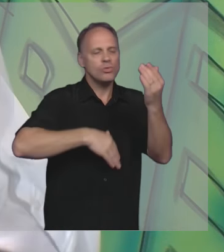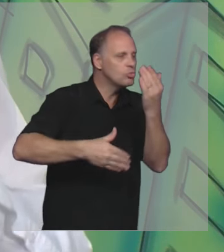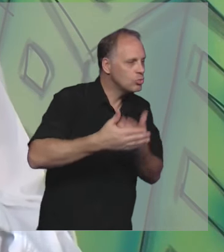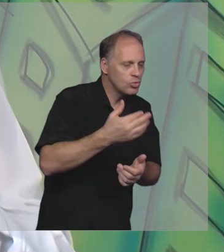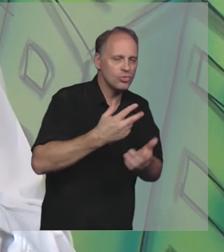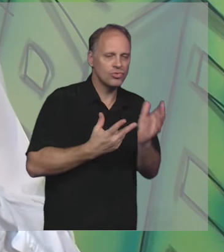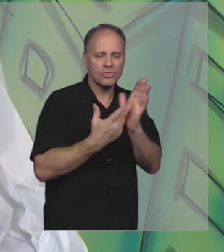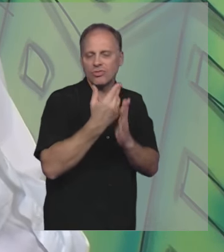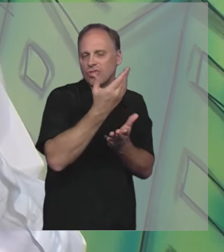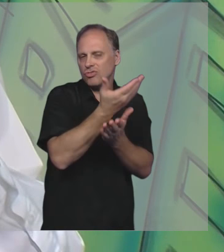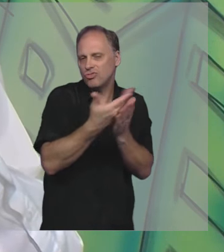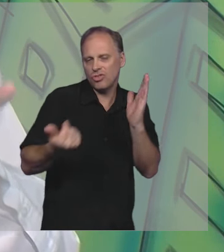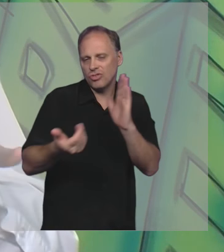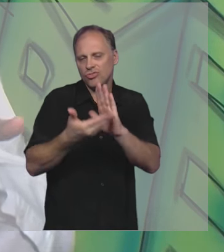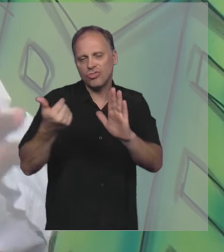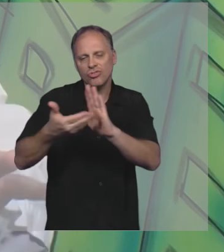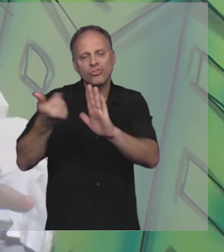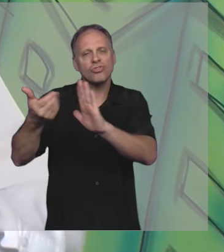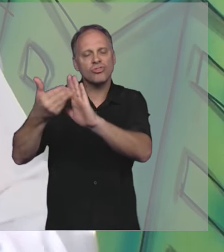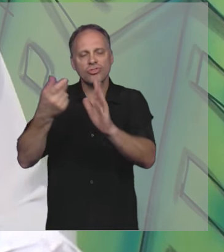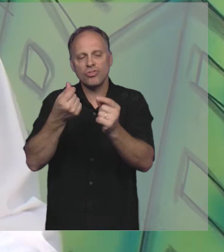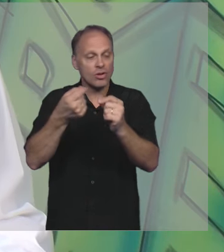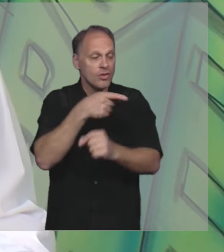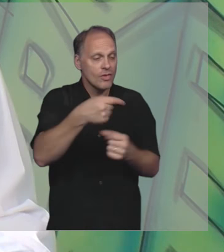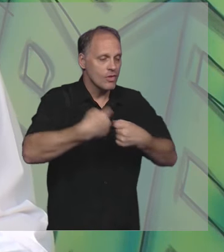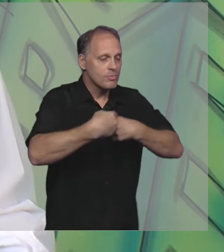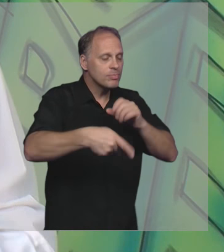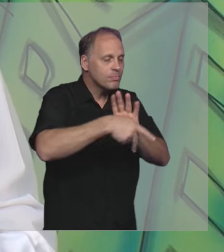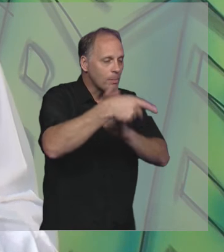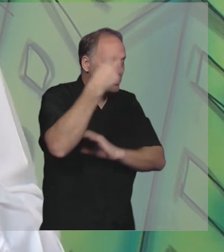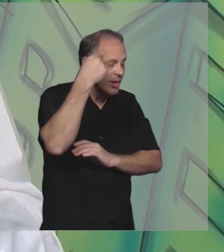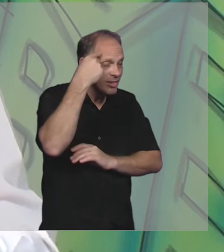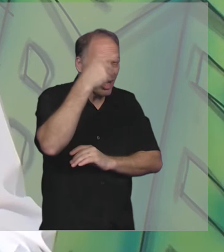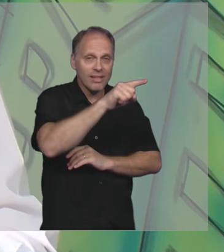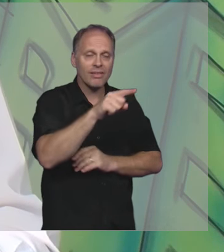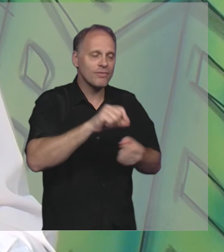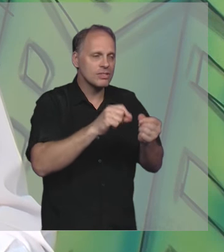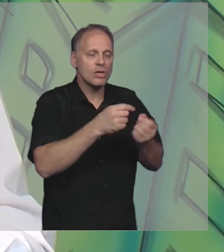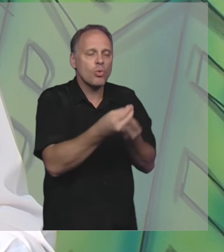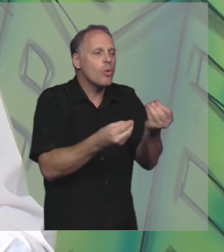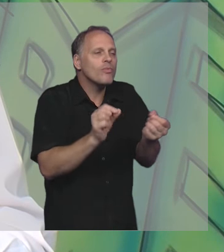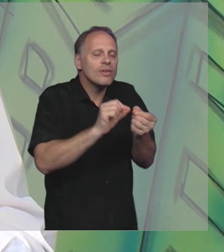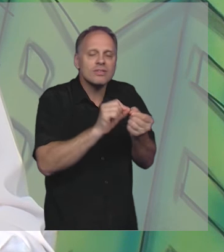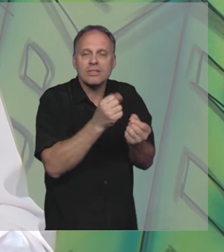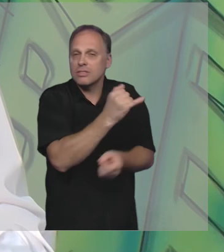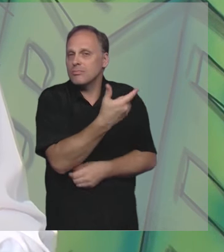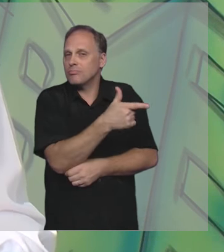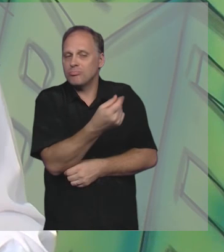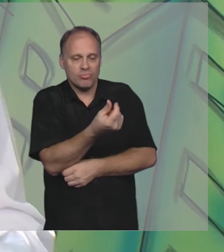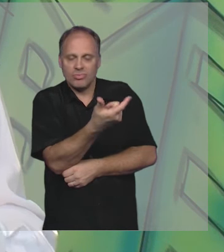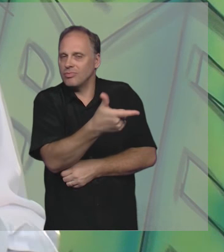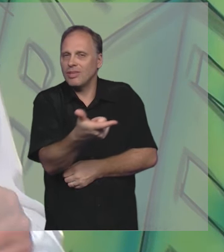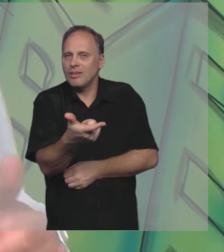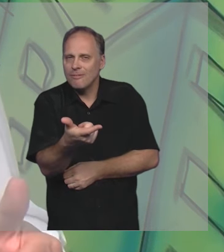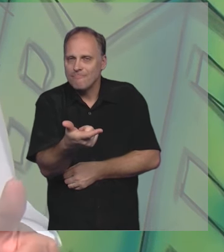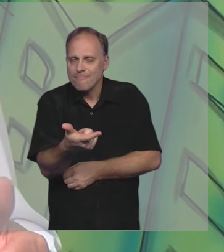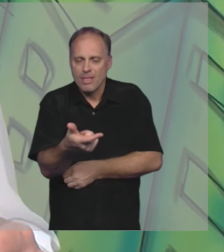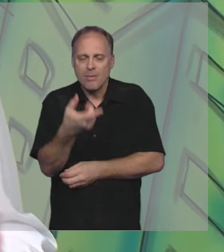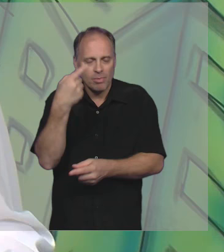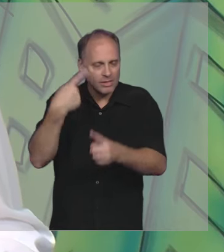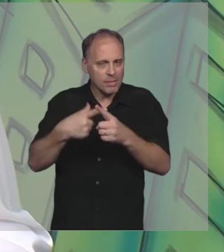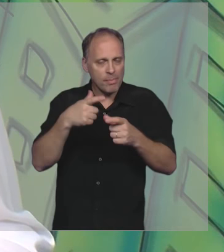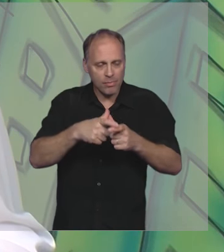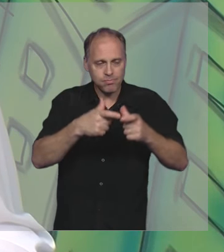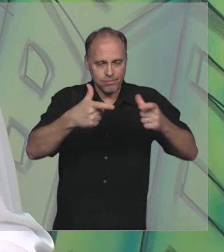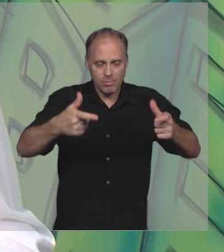tirar dinheiro das cirurgias eletivas e vocês vão ter que se reinventar nisso. Só que tu não tem como reinventar nisso, porque cada vez mais